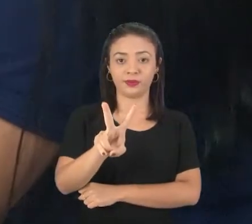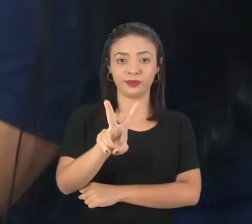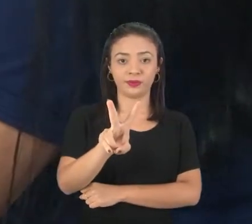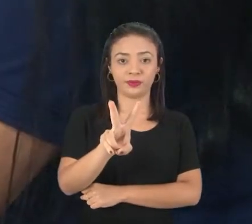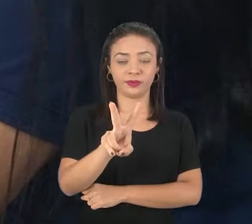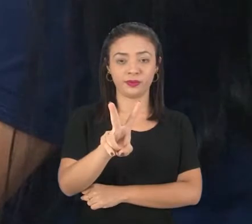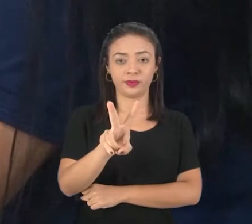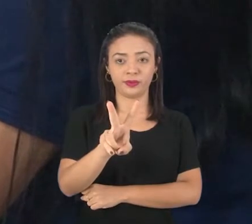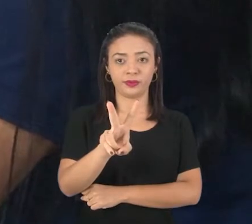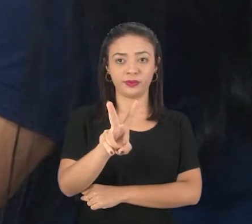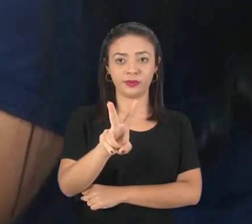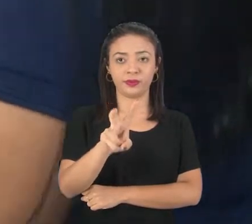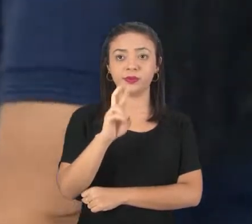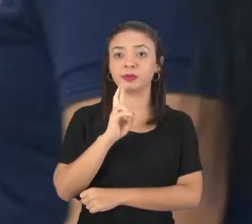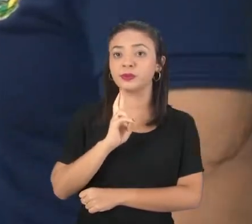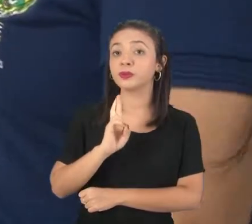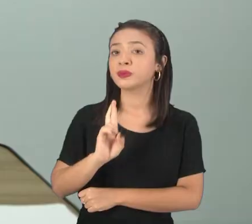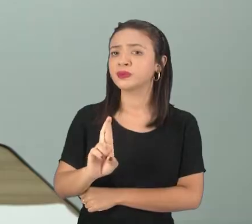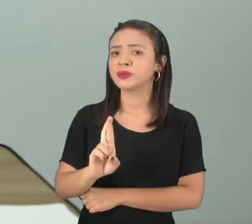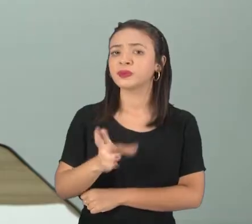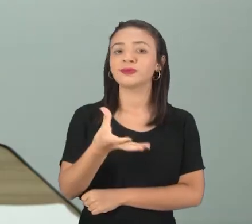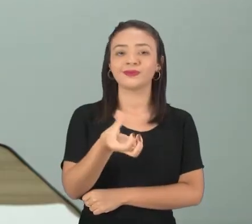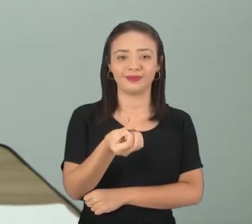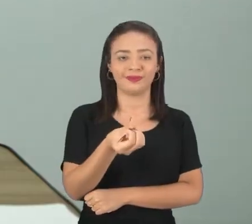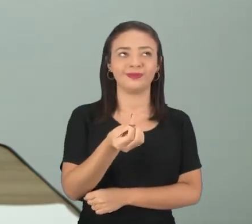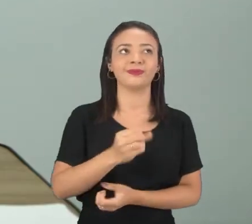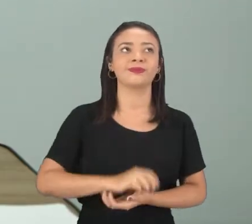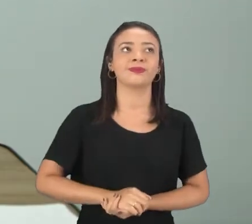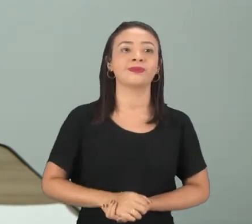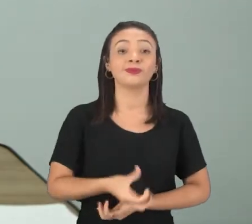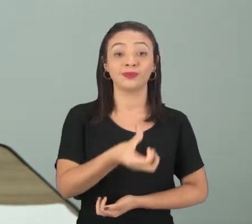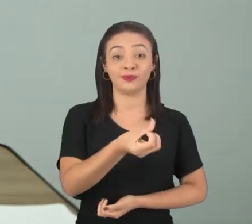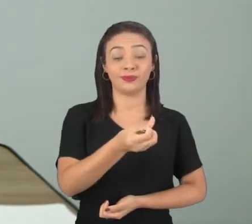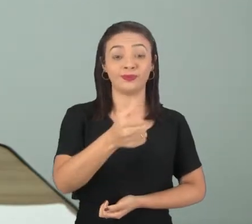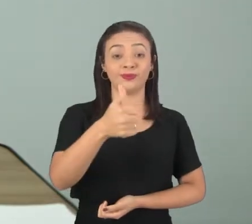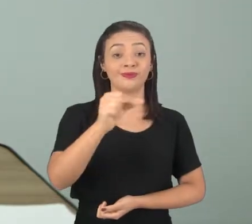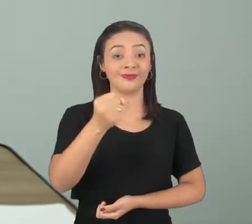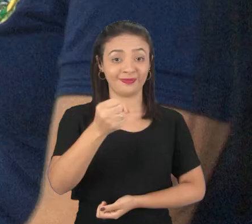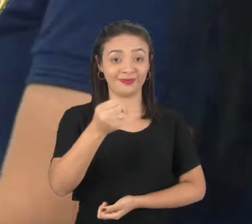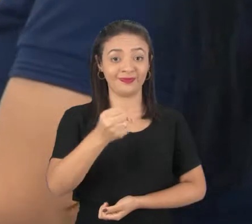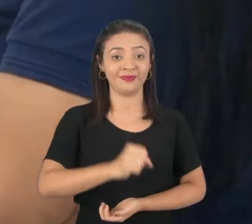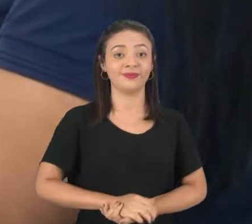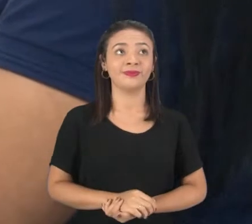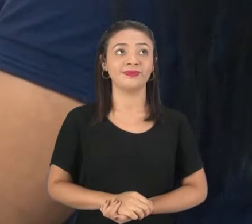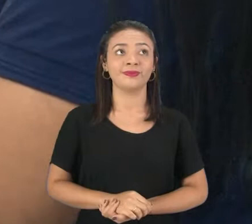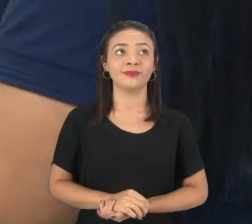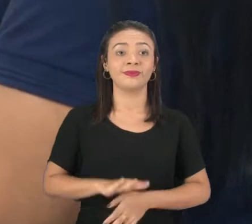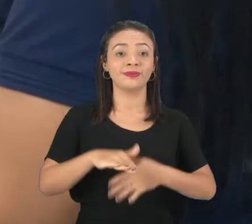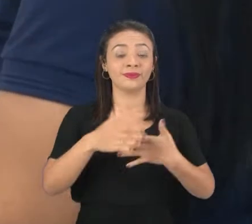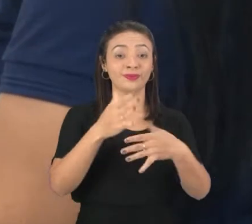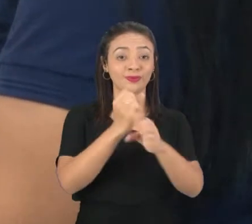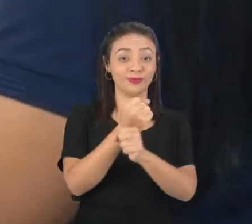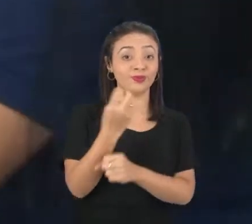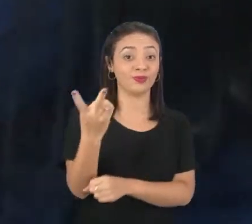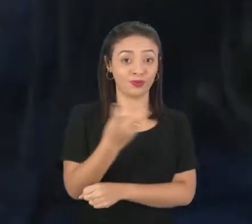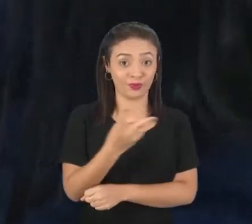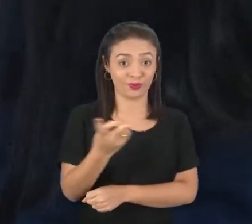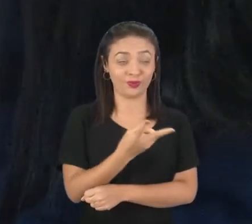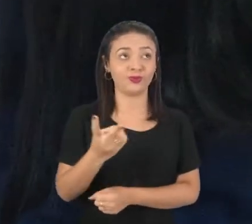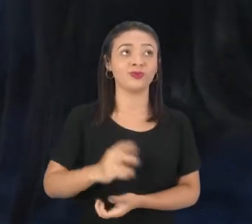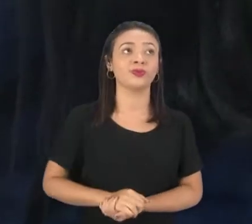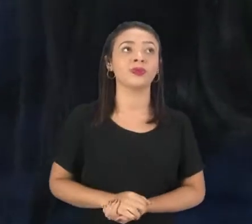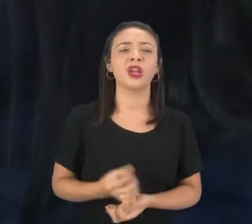Quanto dá o 6/618 tá o somando com tomate e cebola